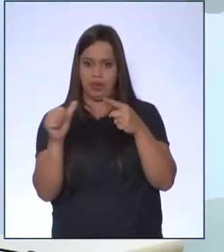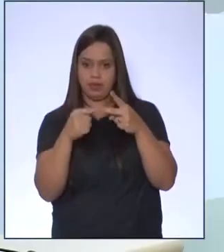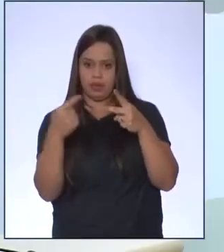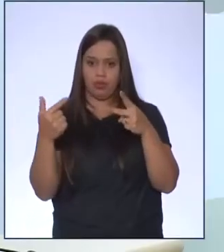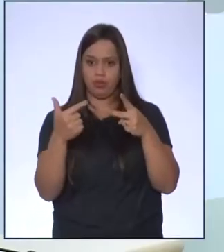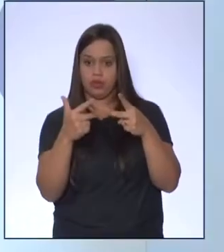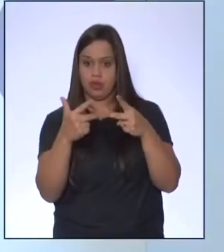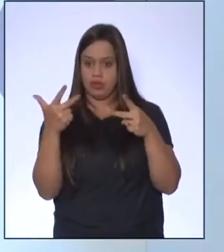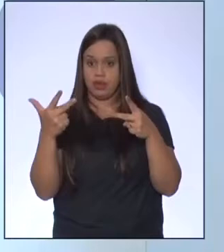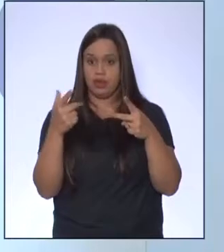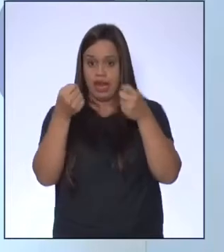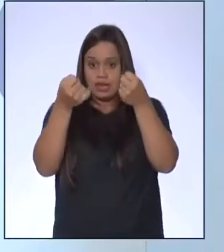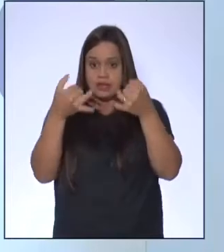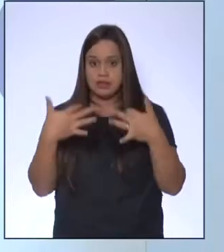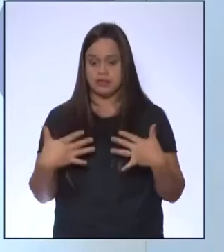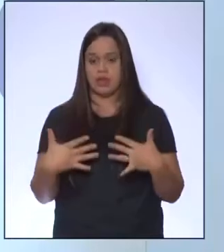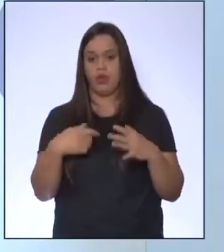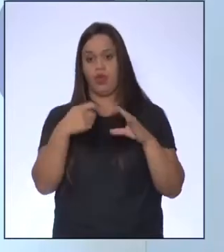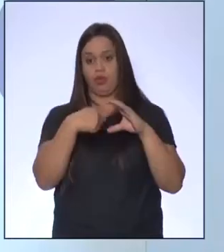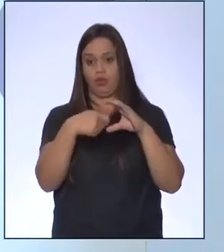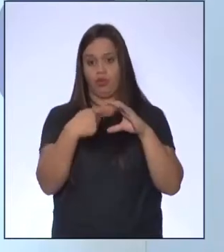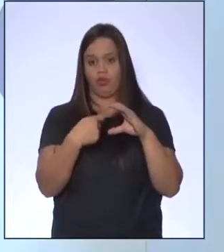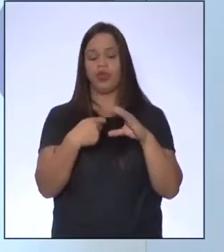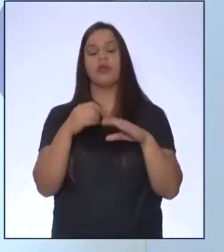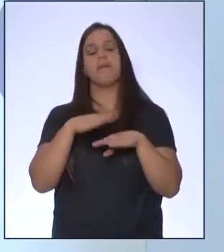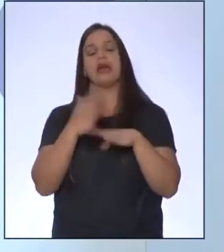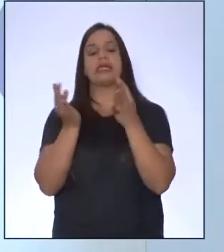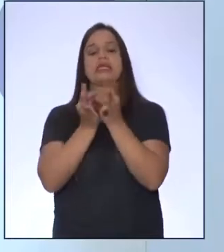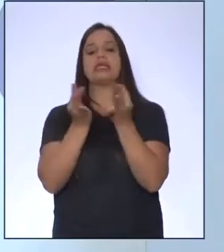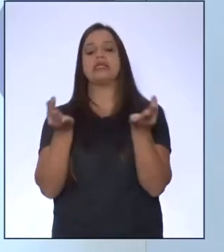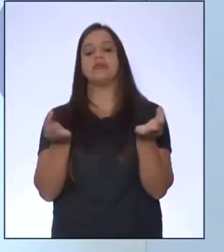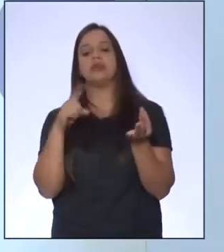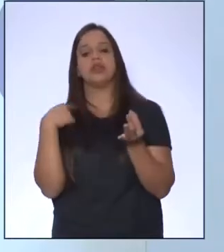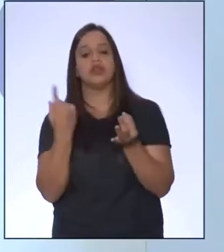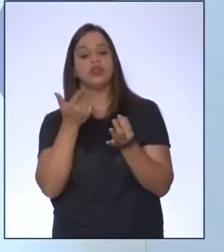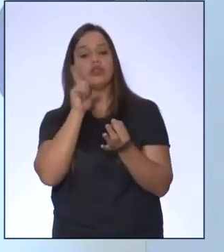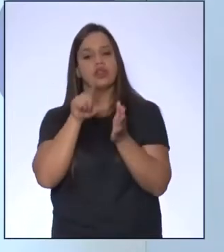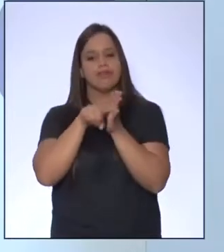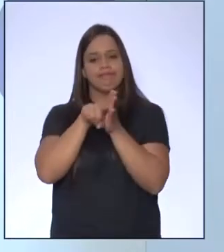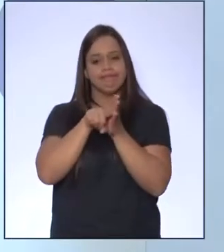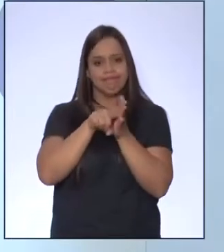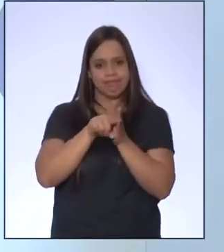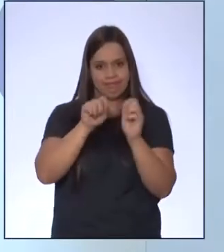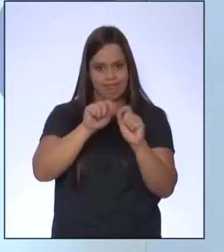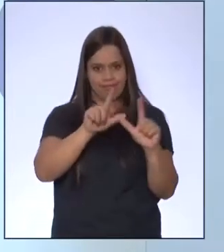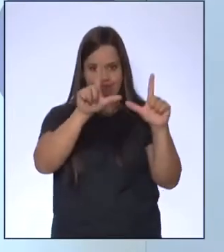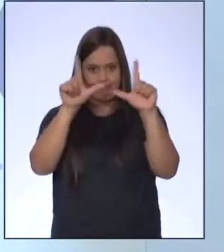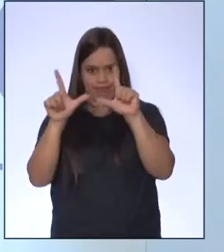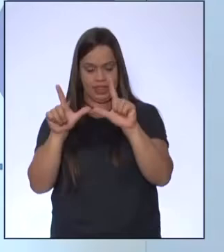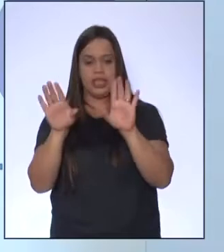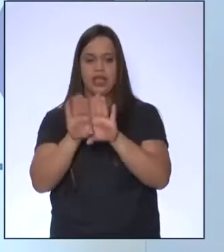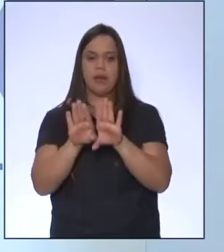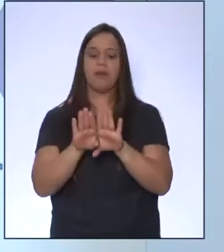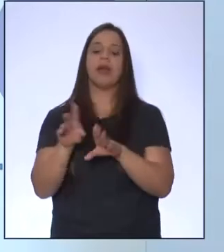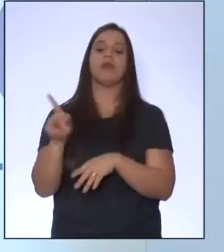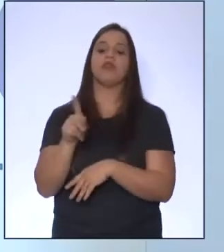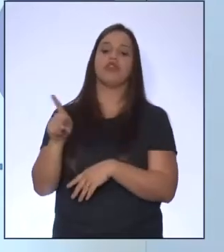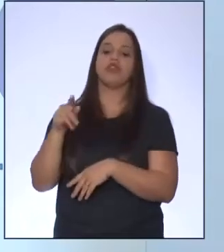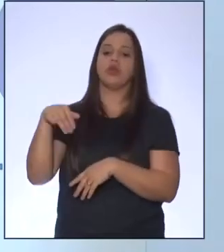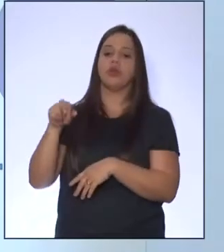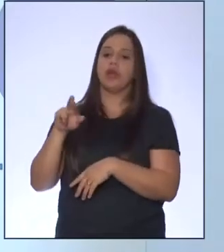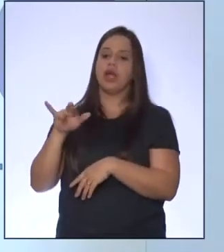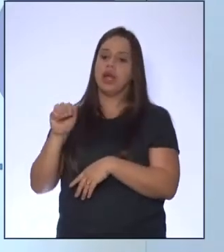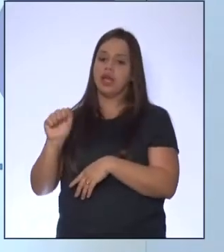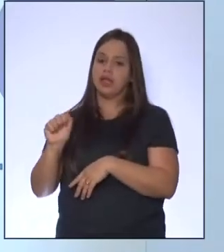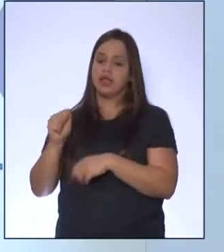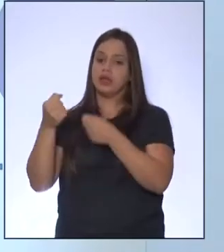vídeo, fica muito mais simples para que a gente consiga fazer uma análise. E a professora Mariana também colocou aí um